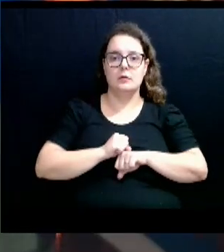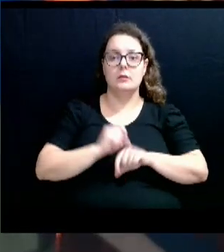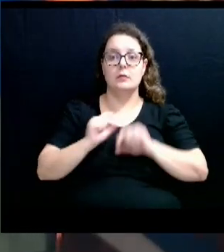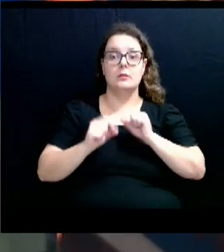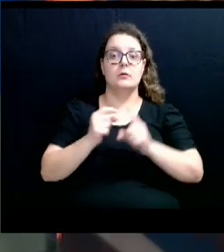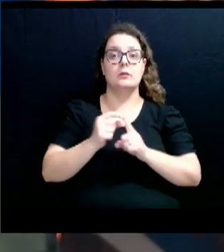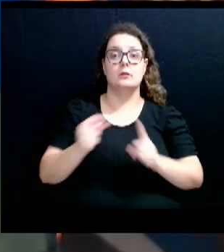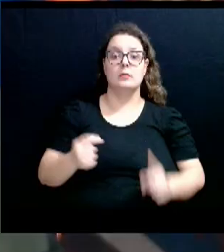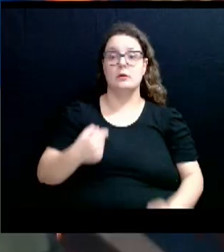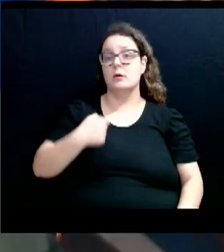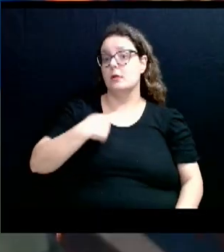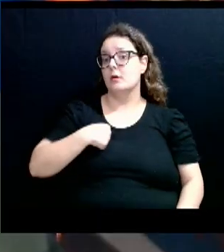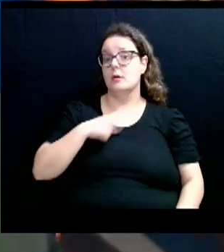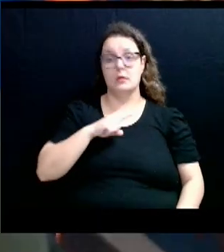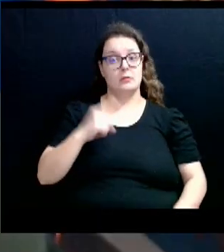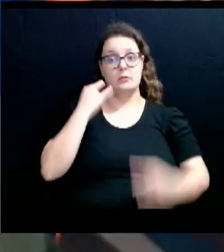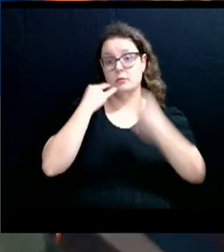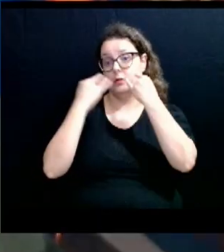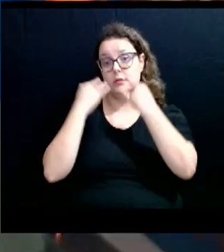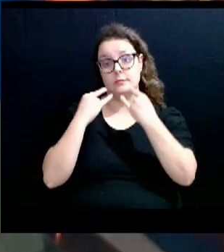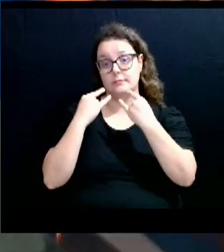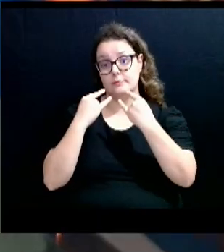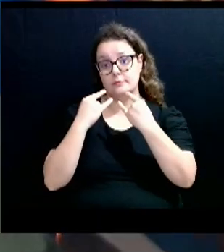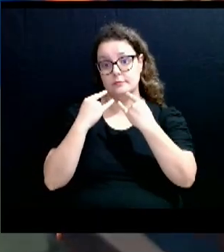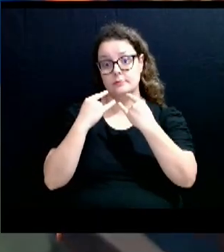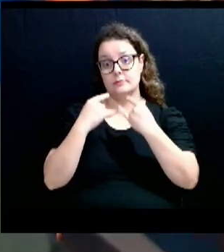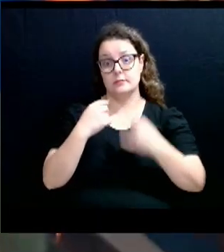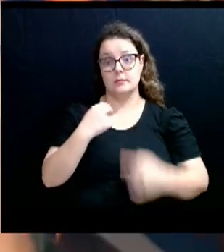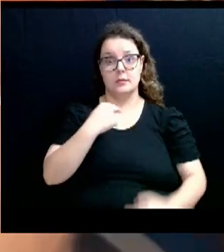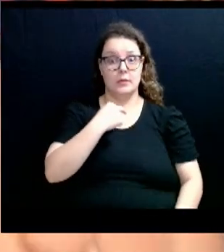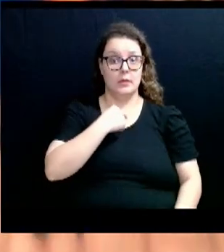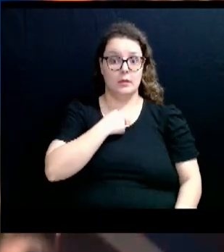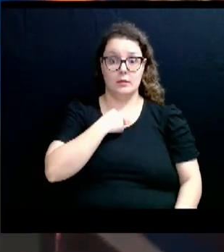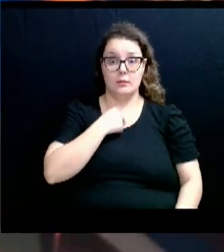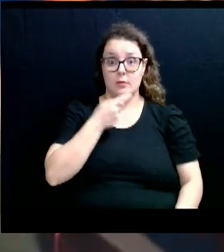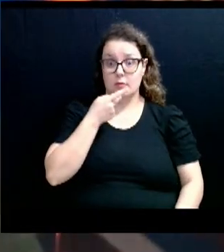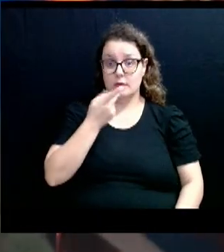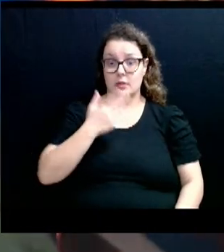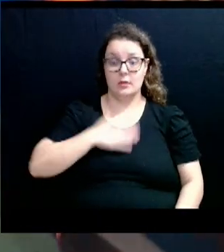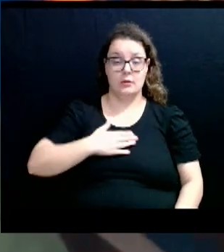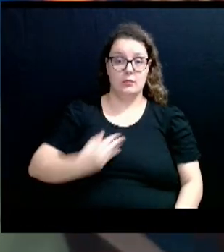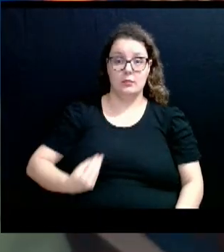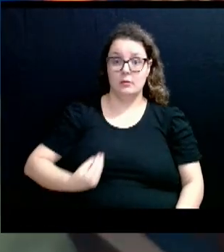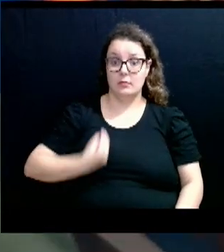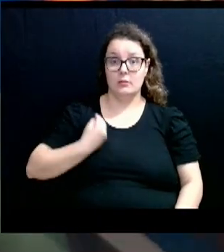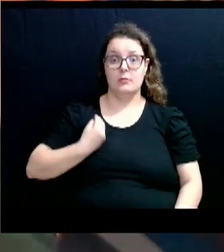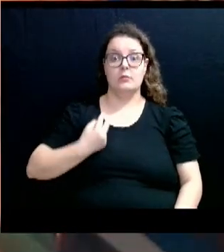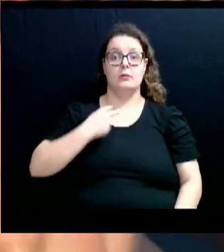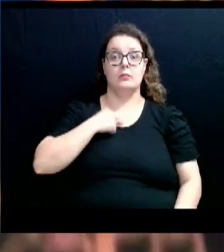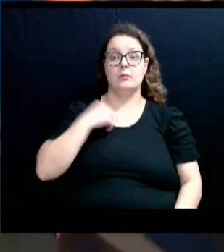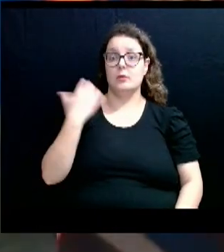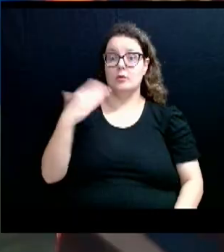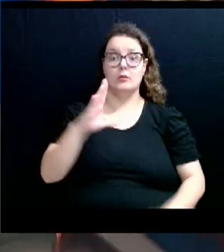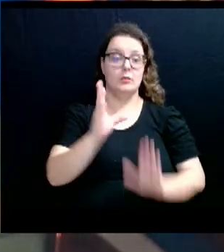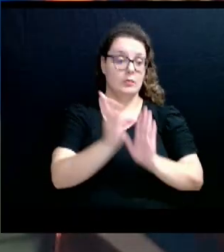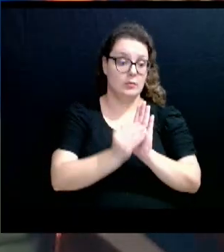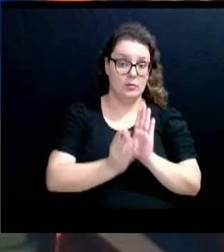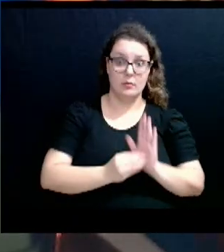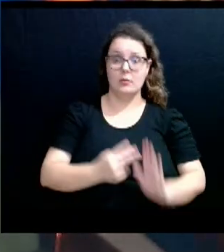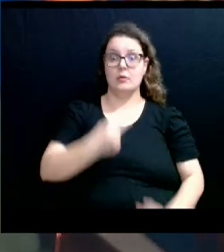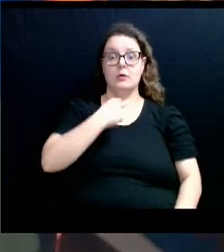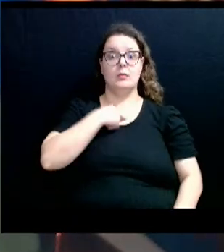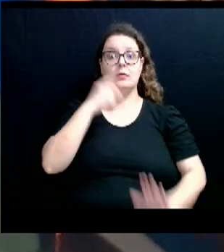sou interessante. Eu não posso contar da minha vida. Eu não posso postar um conteúdo. Eu não posso registrar a minha